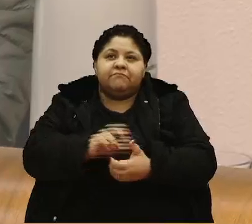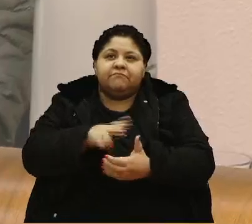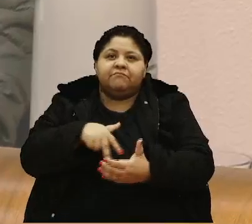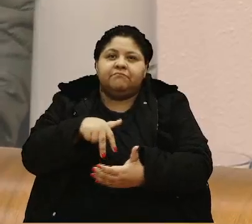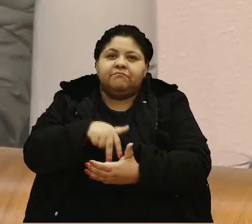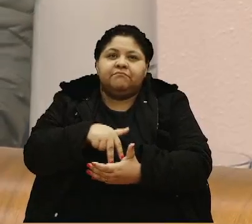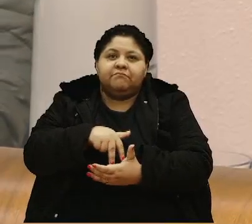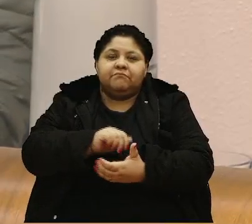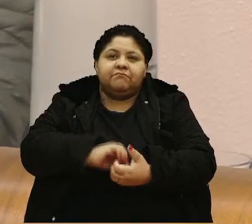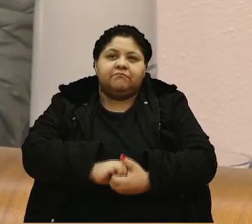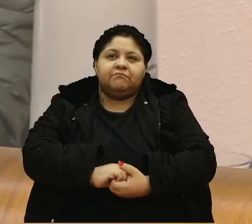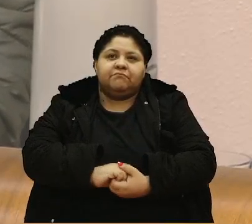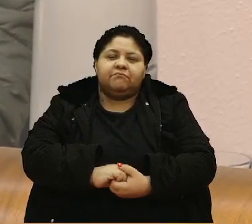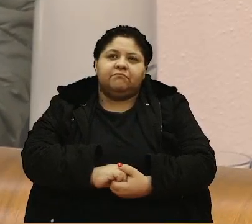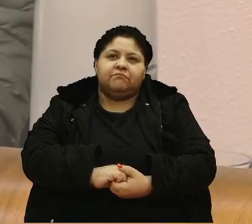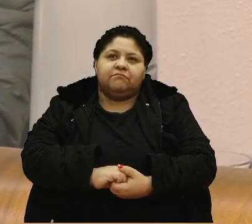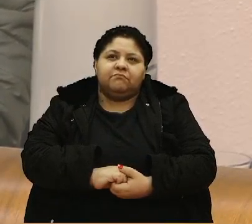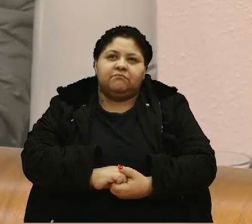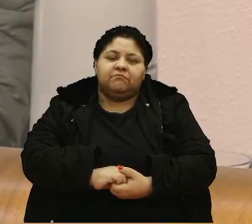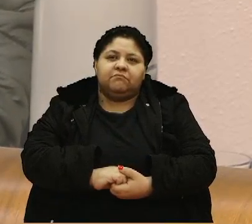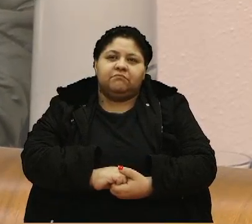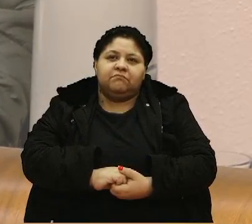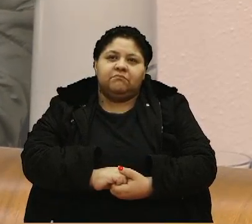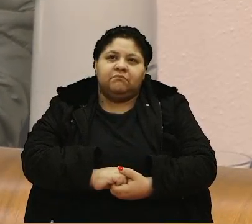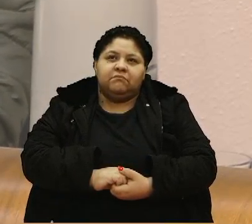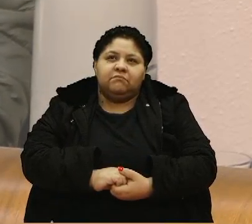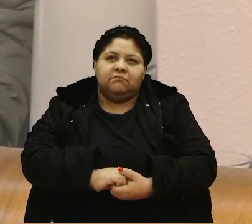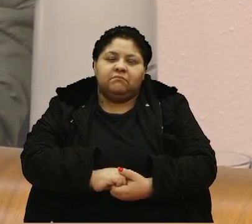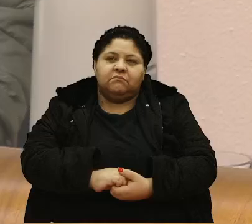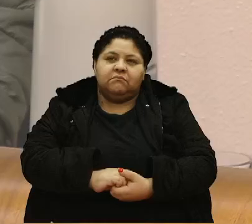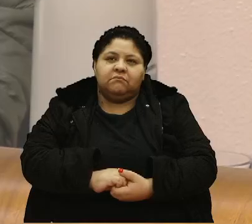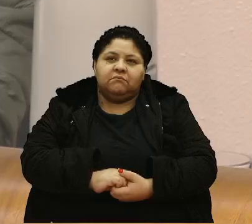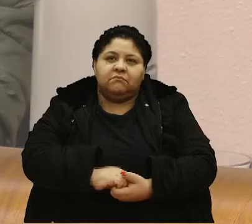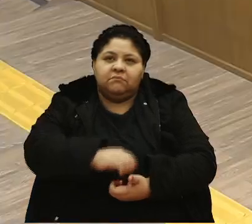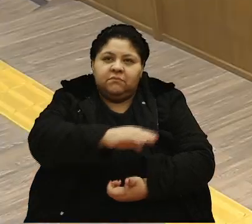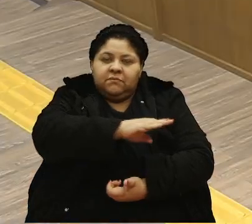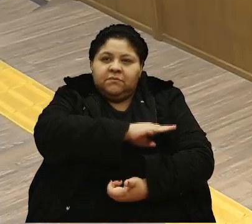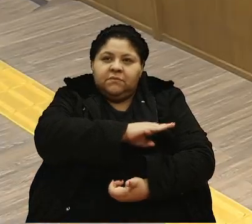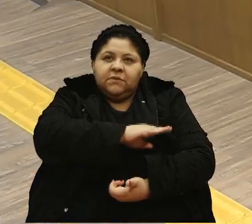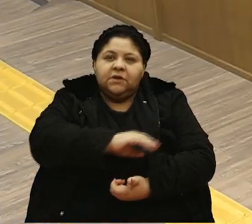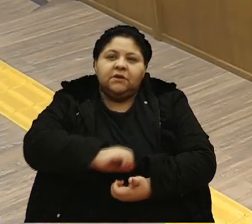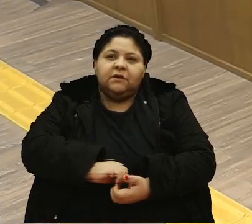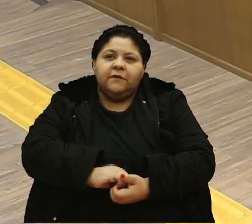Senhor presidente. Da tribuna, capitão Ramon Teles, do bairro Bela Vista.